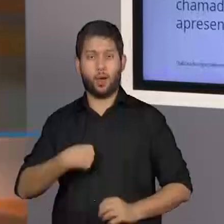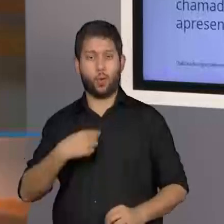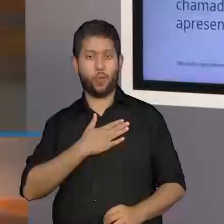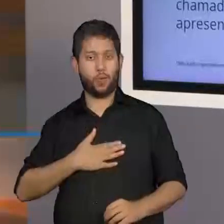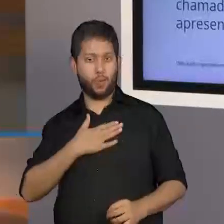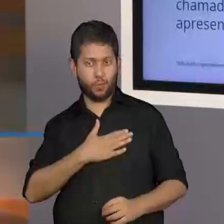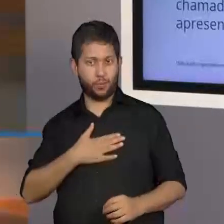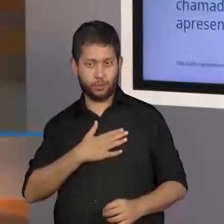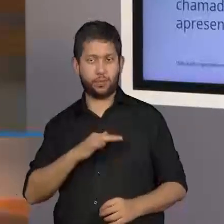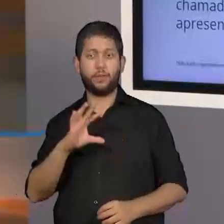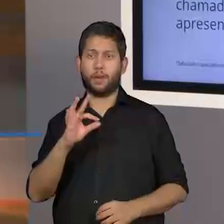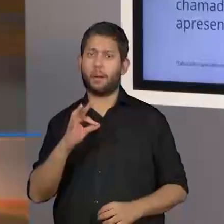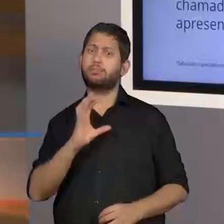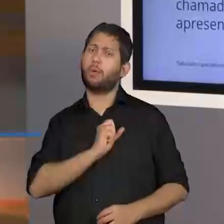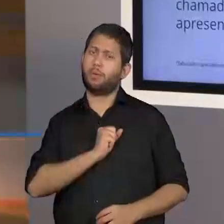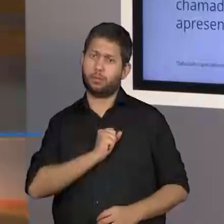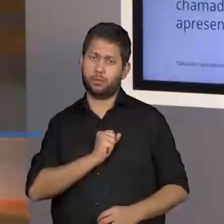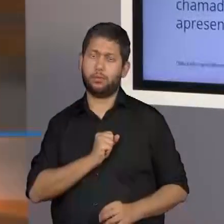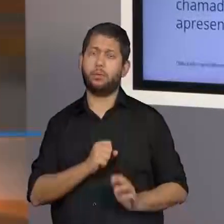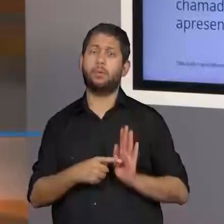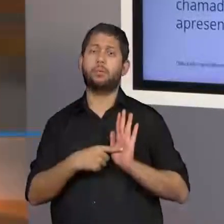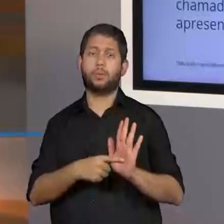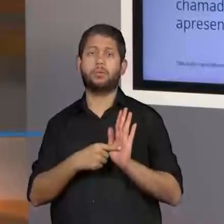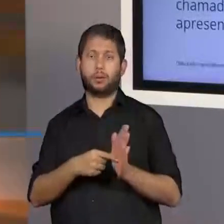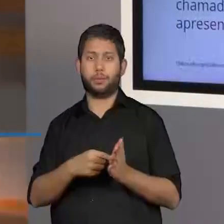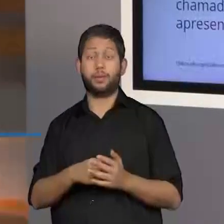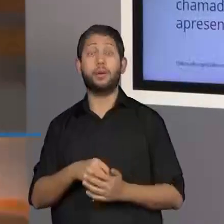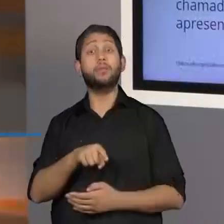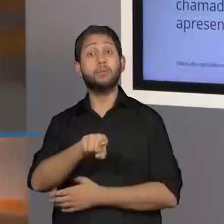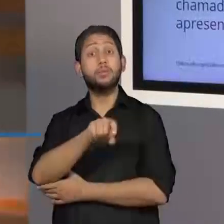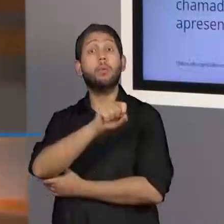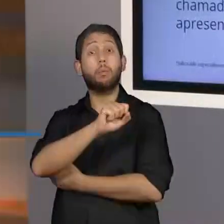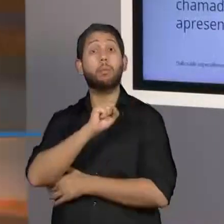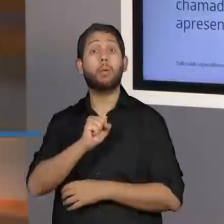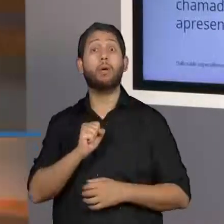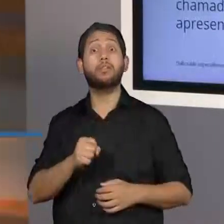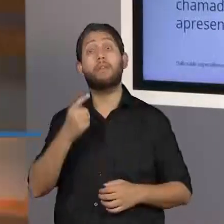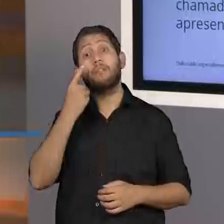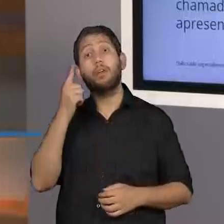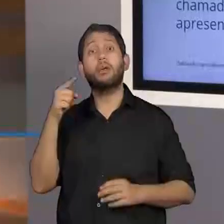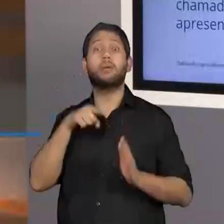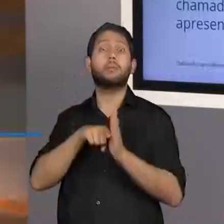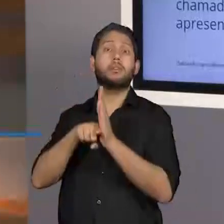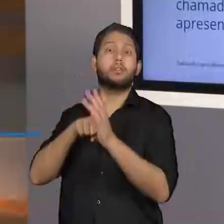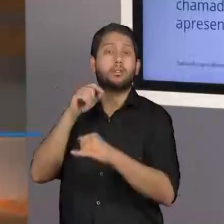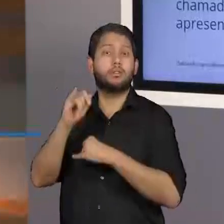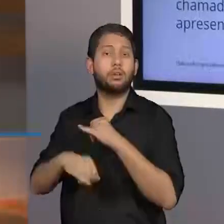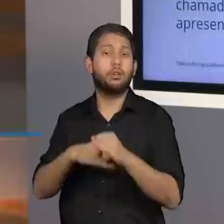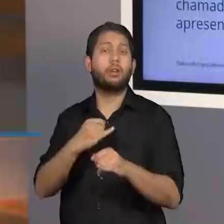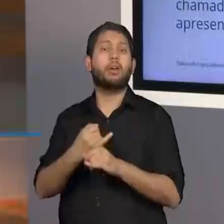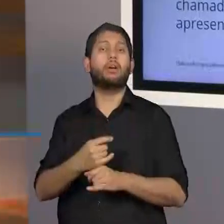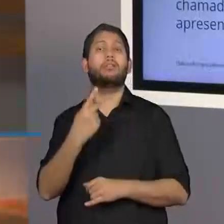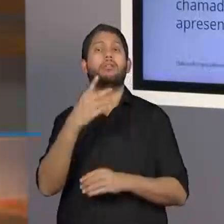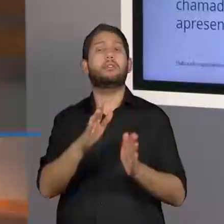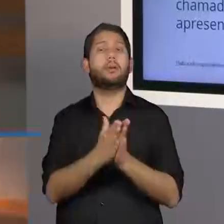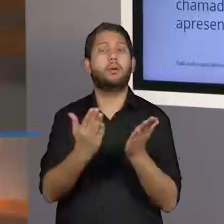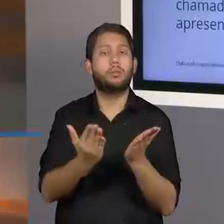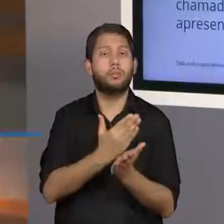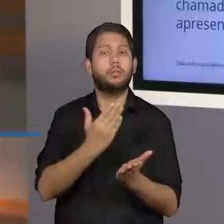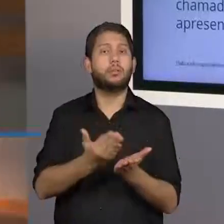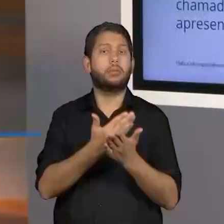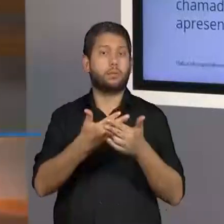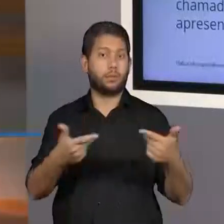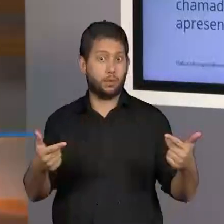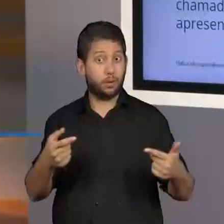de algumas que a gente pode ler em umas próximas aulas, ou você pode procurar aí na internet, nos livros que você tem aí disponível,